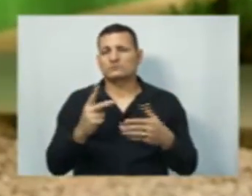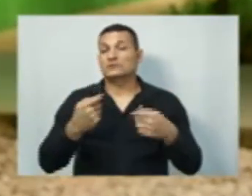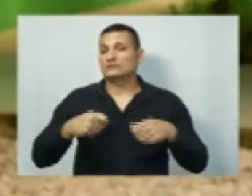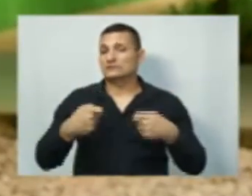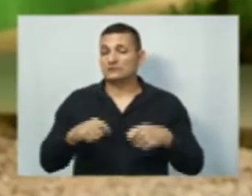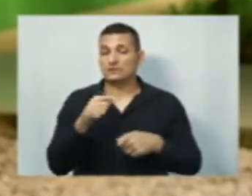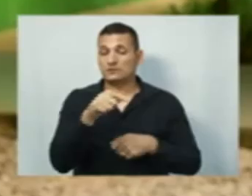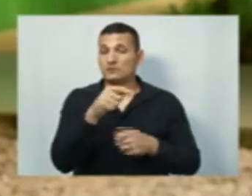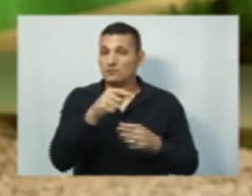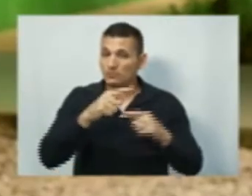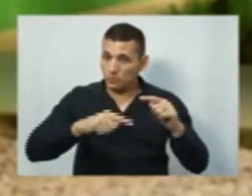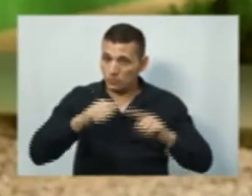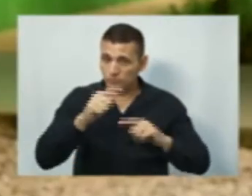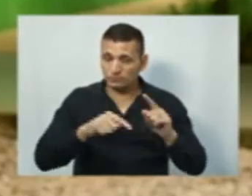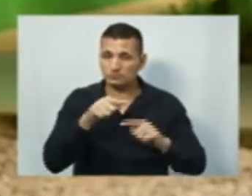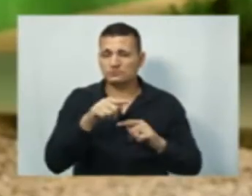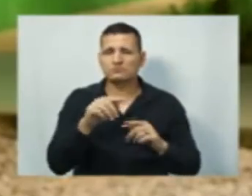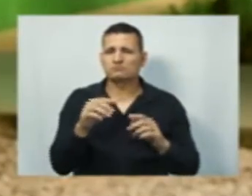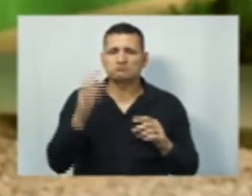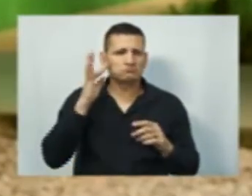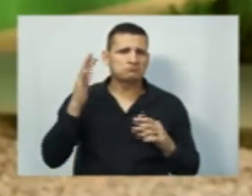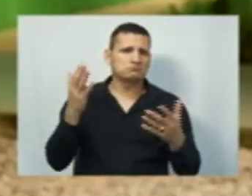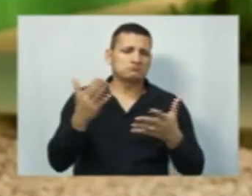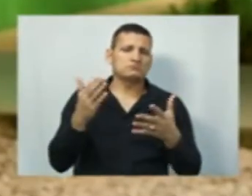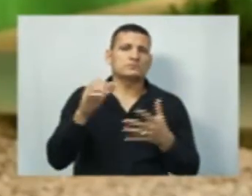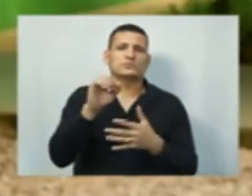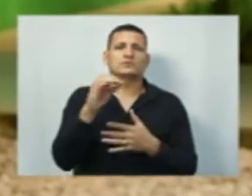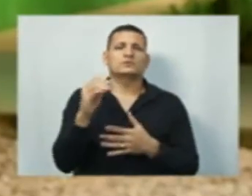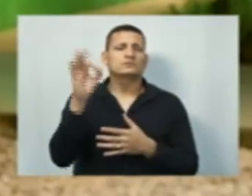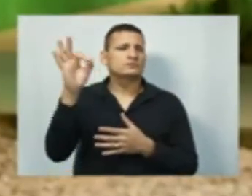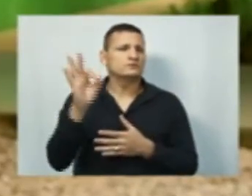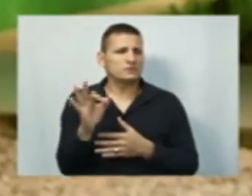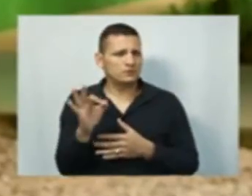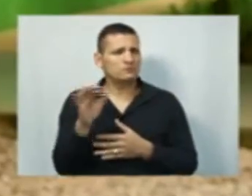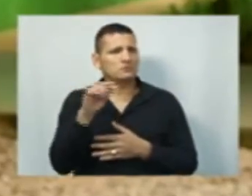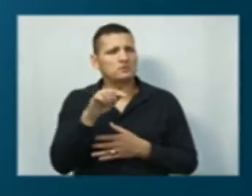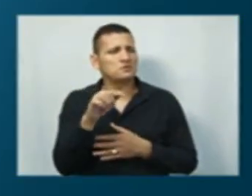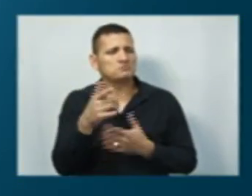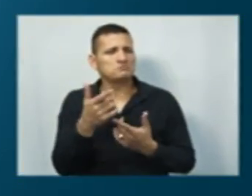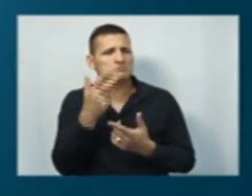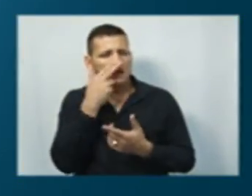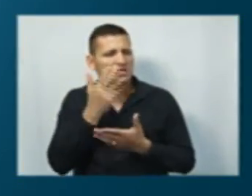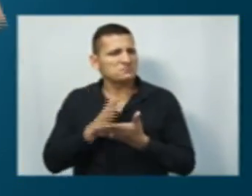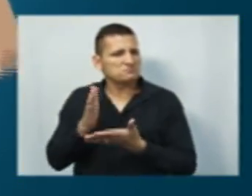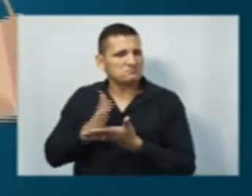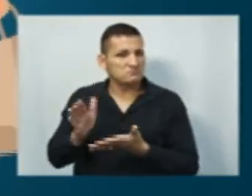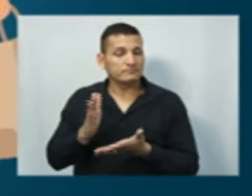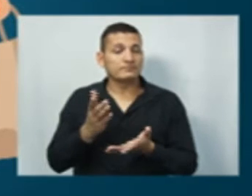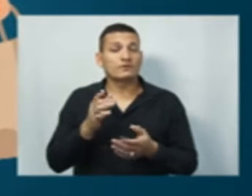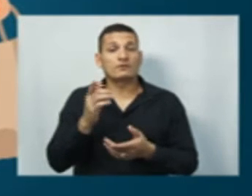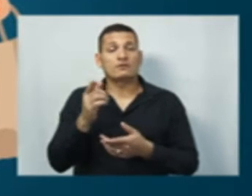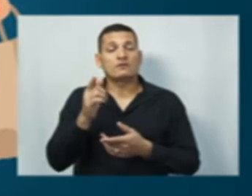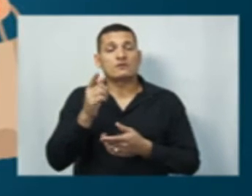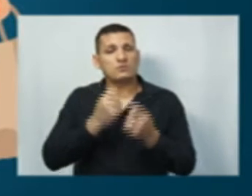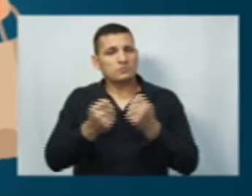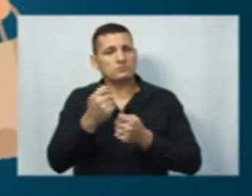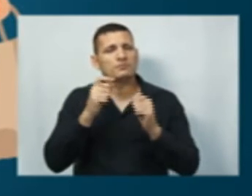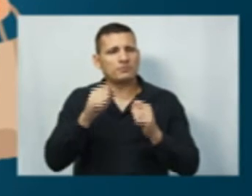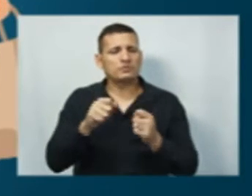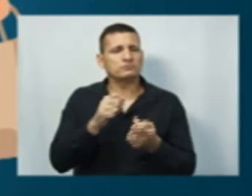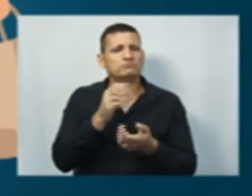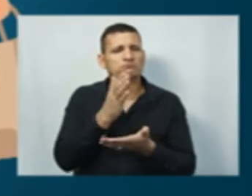produto. Teoricamente, 80% do que você consome é desnecessário. A economia pode ser dividida em vários